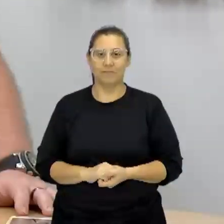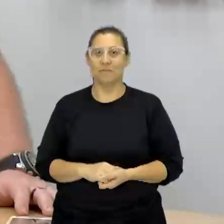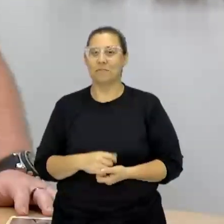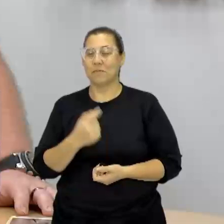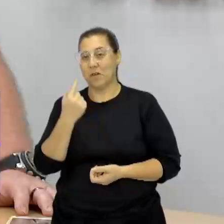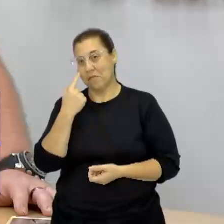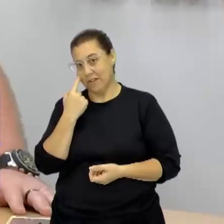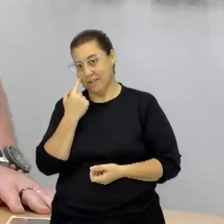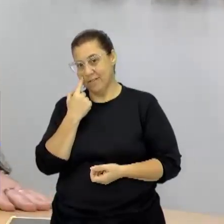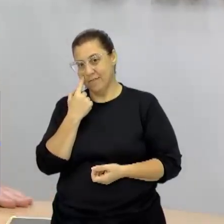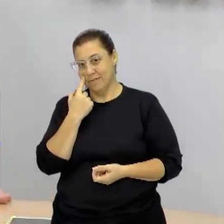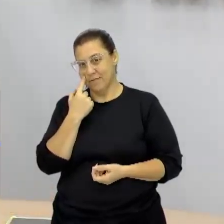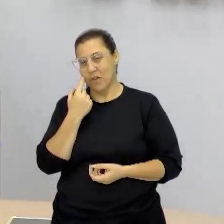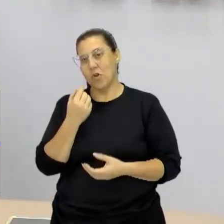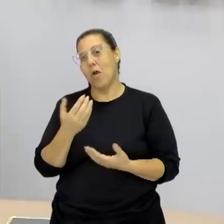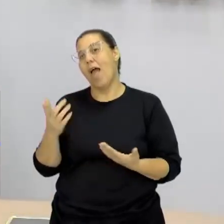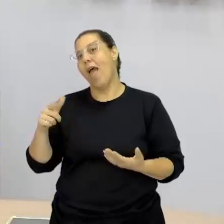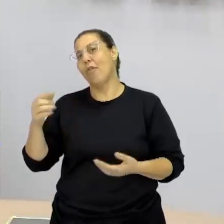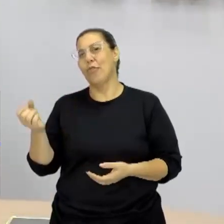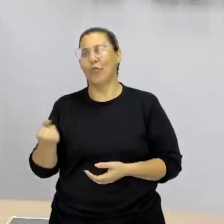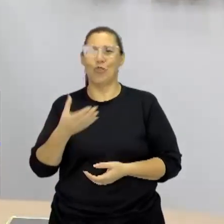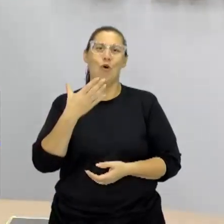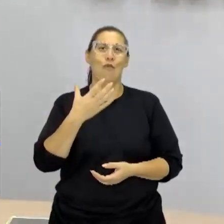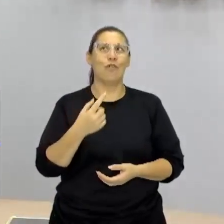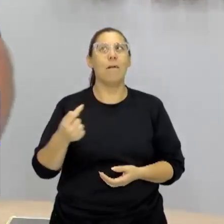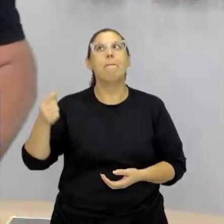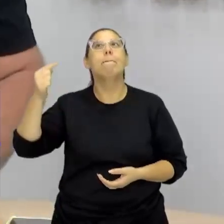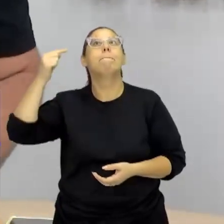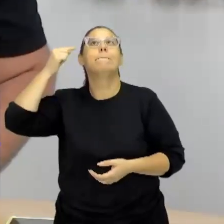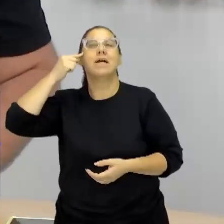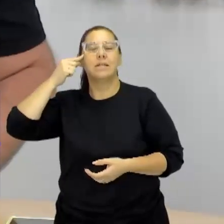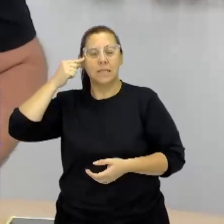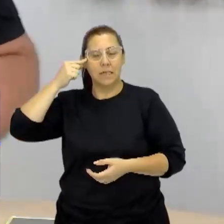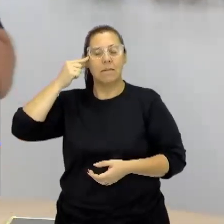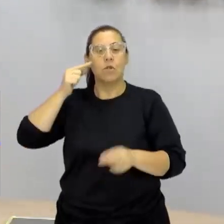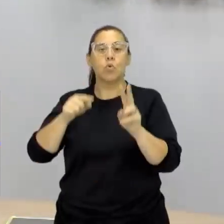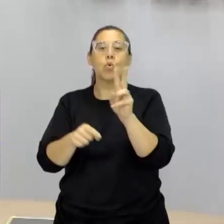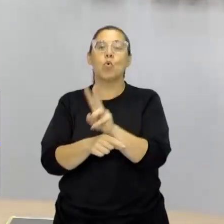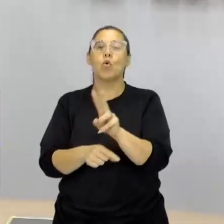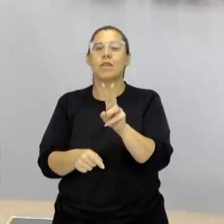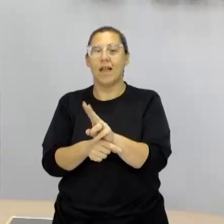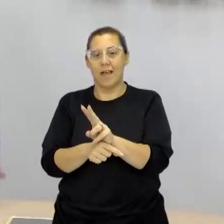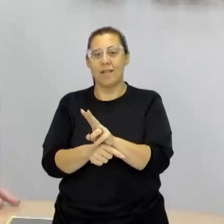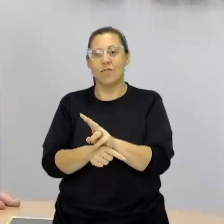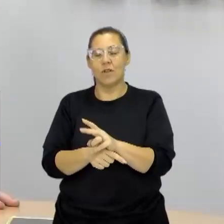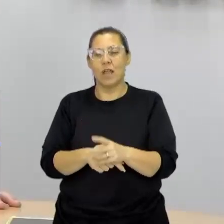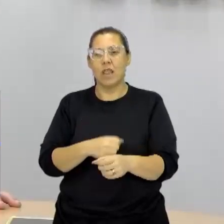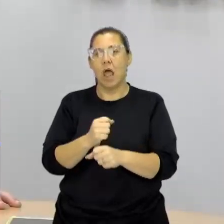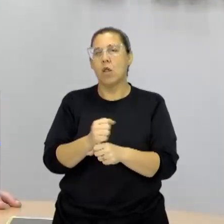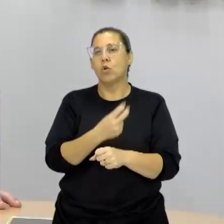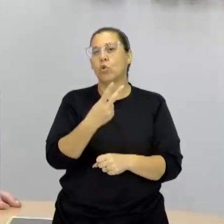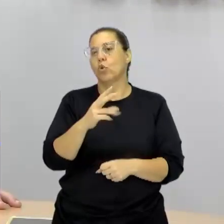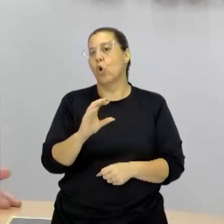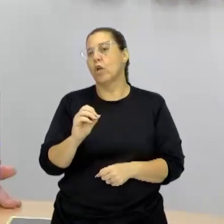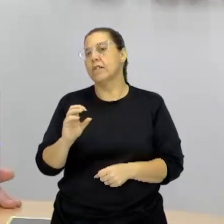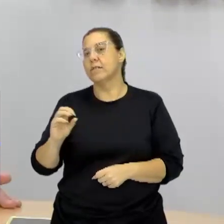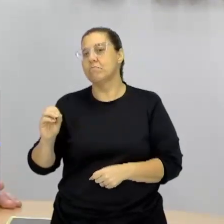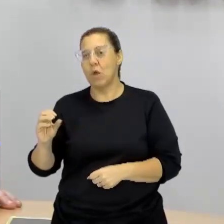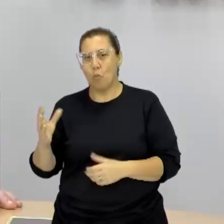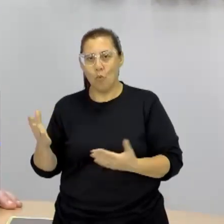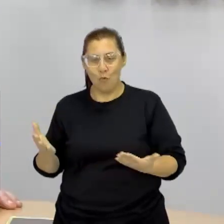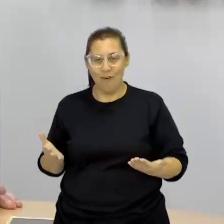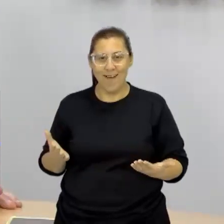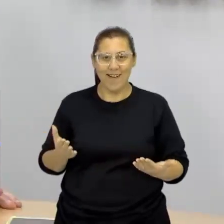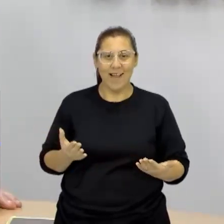Então, viu aí, né, Magno, como é recente, né, essa questão da mentalidade da unidade de conservações, ano 2000, né? Então,